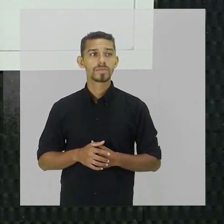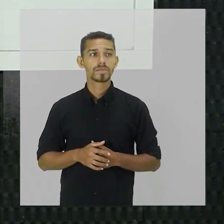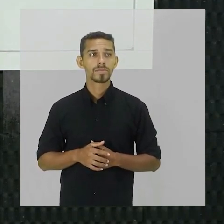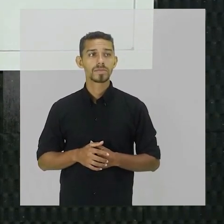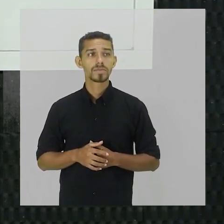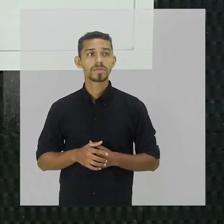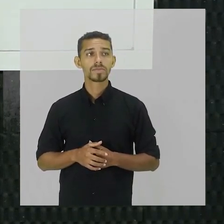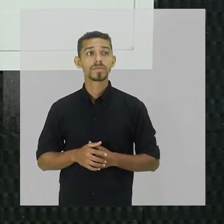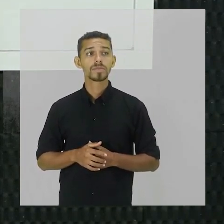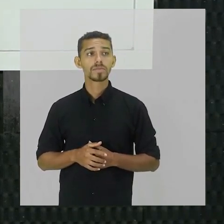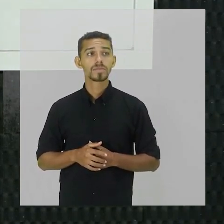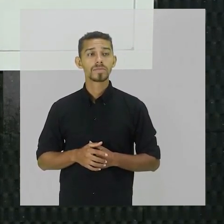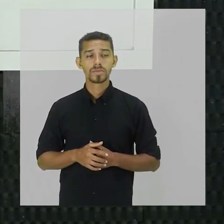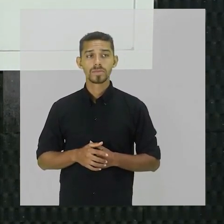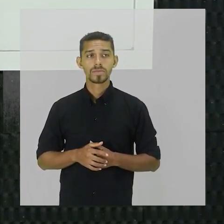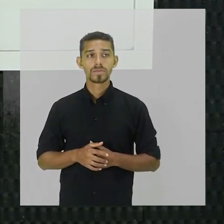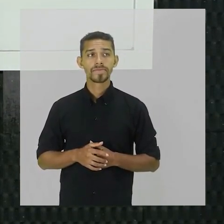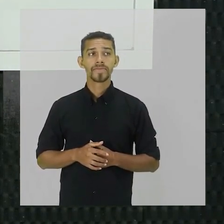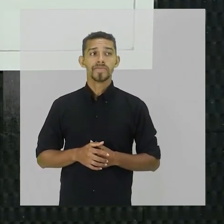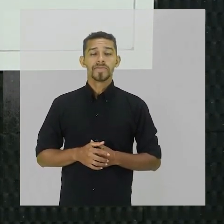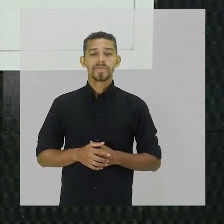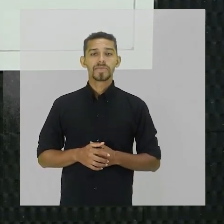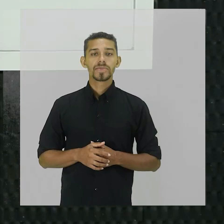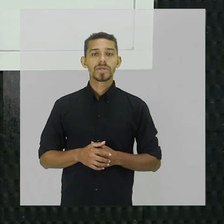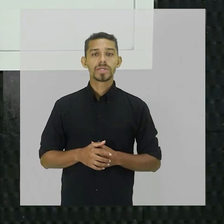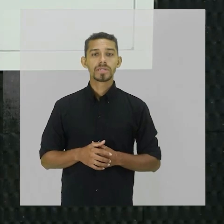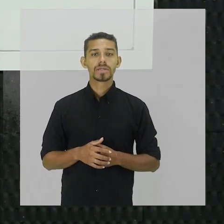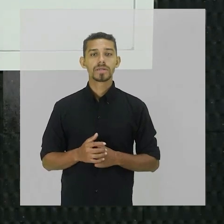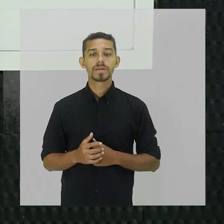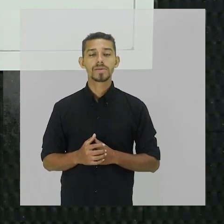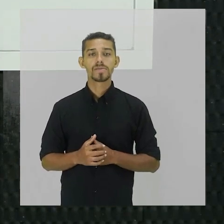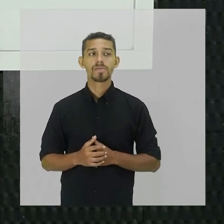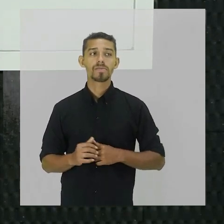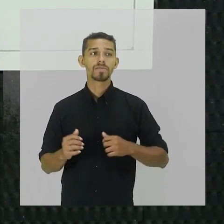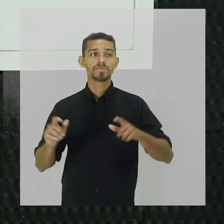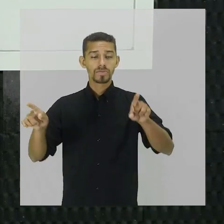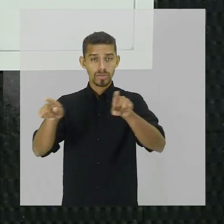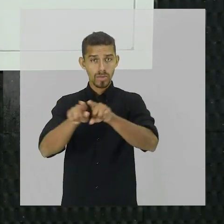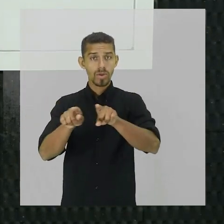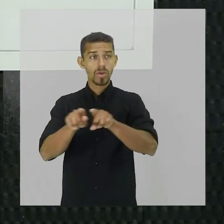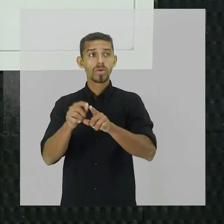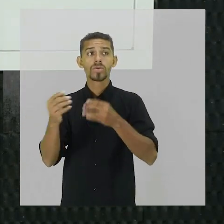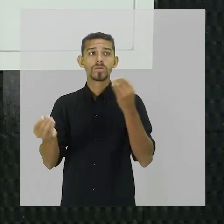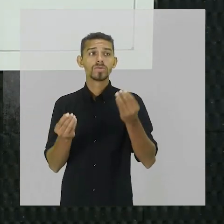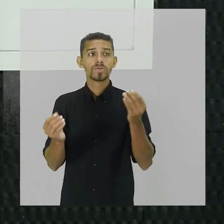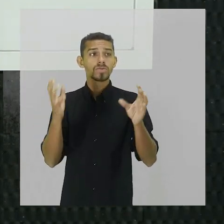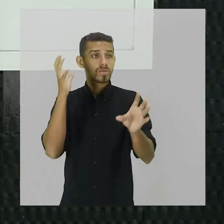tem um formato de cilindro. Tá? A fórmula para calcular o volume do cilindro